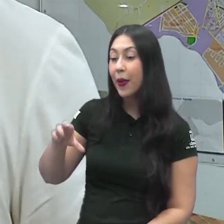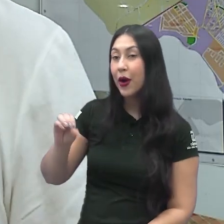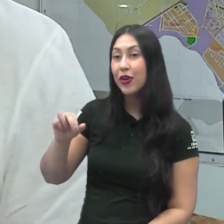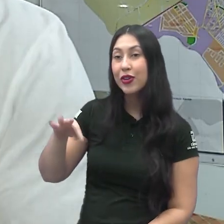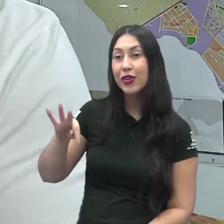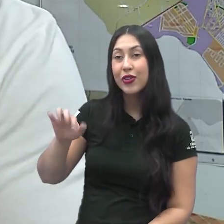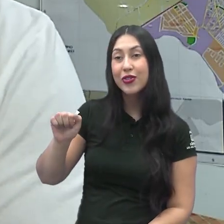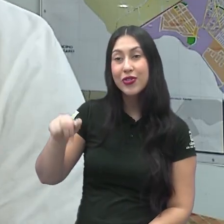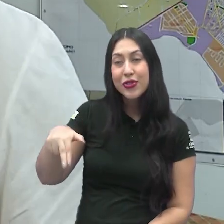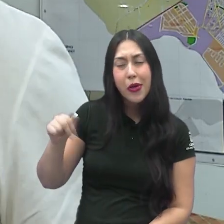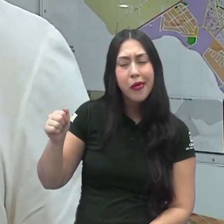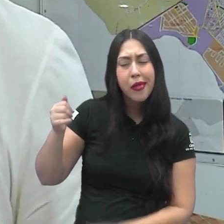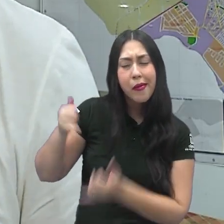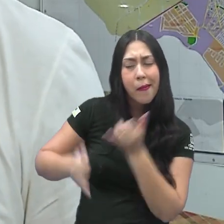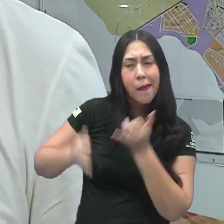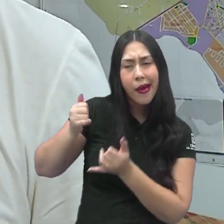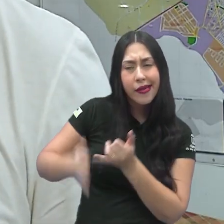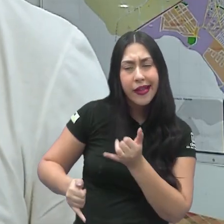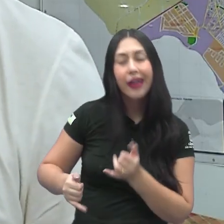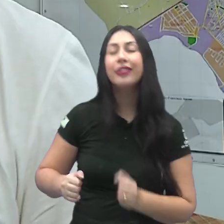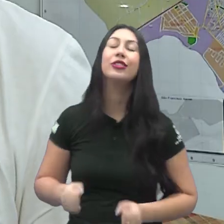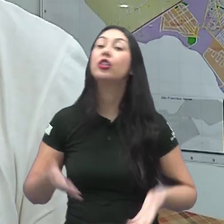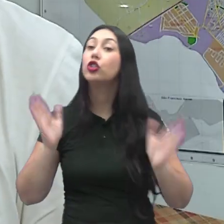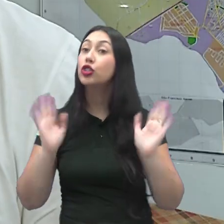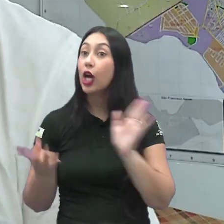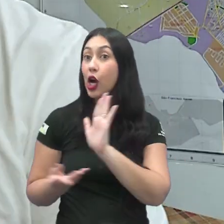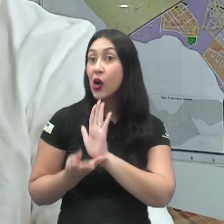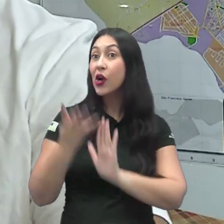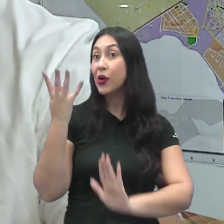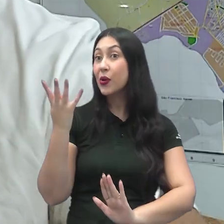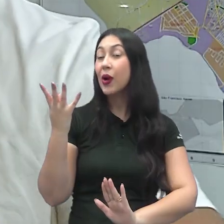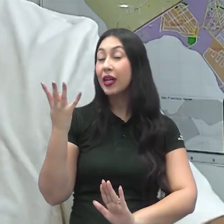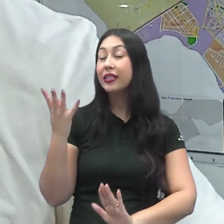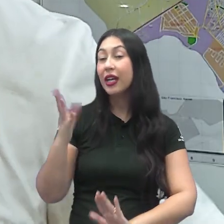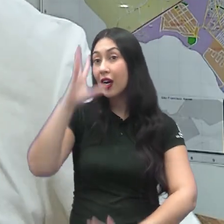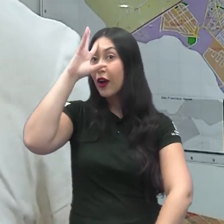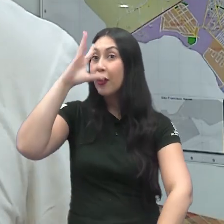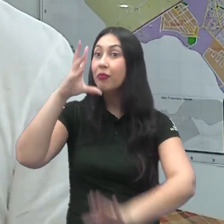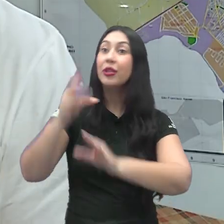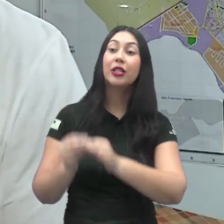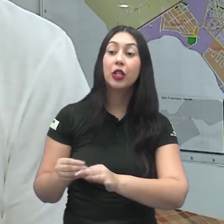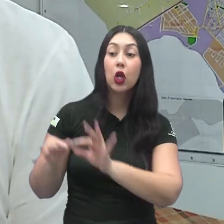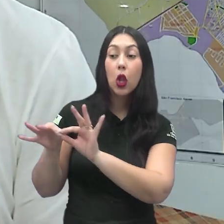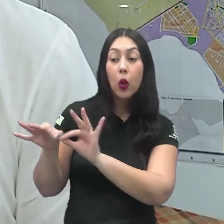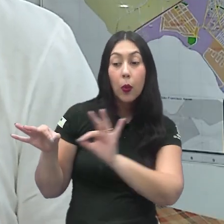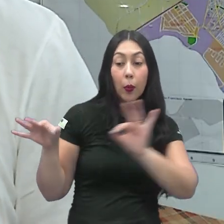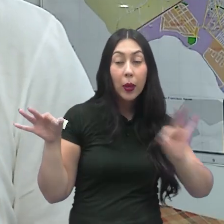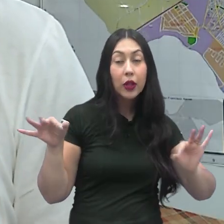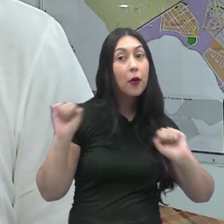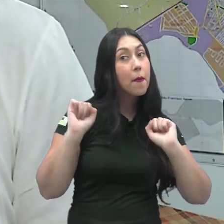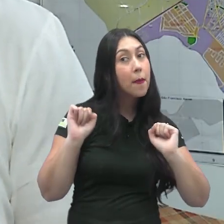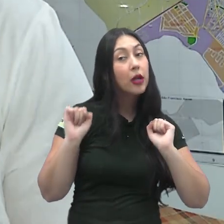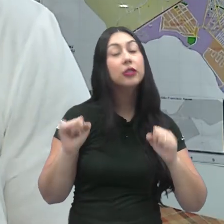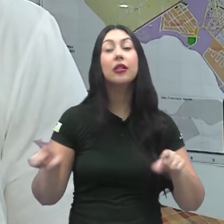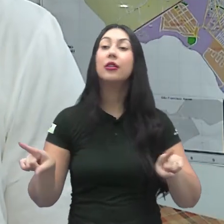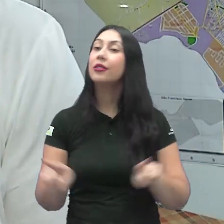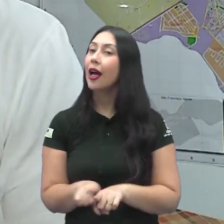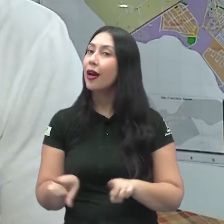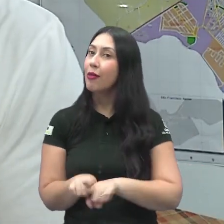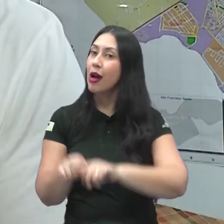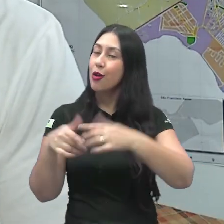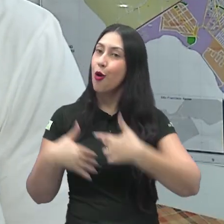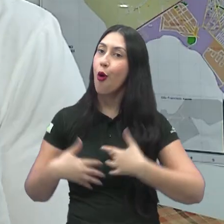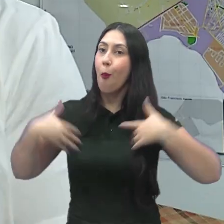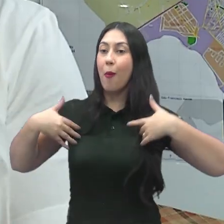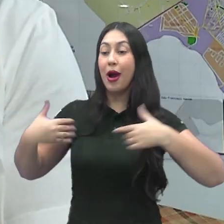já estamos aí na 4ª edição da meia maratona de São José dos Campos, né? Entendendo que o percurso já dá para trabalhar. E também tive